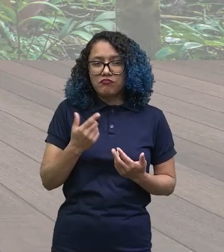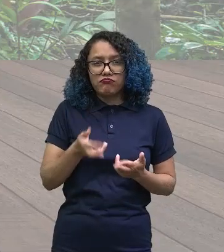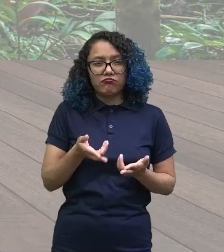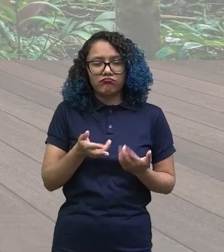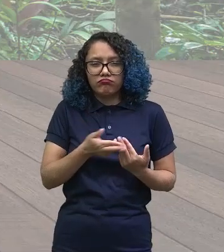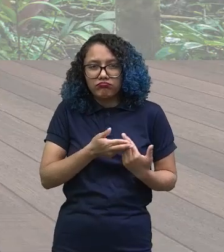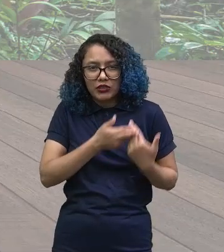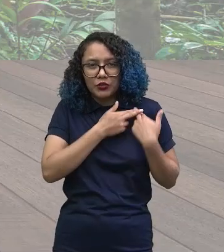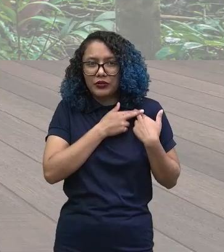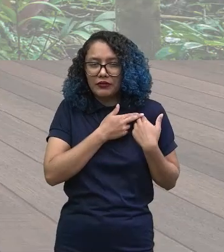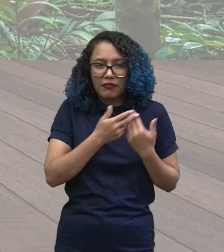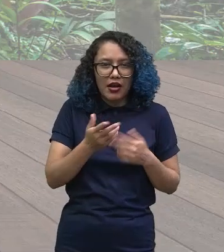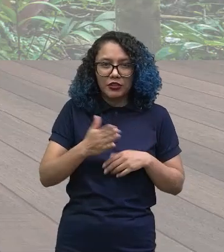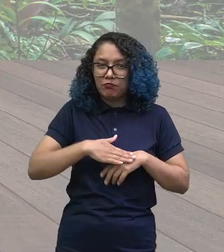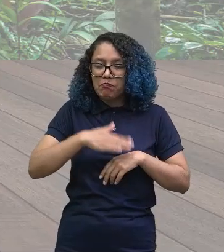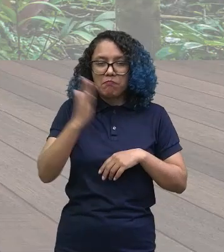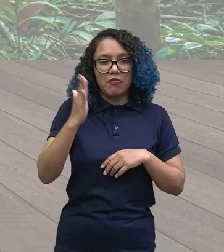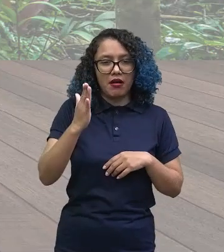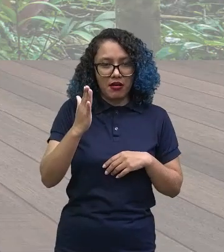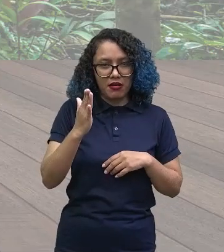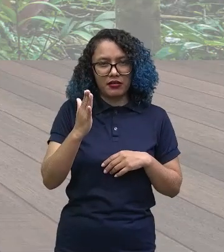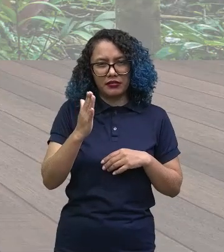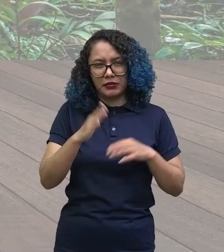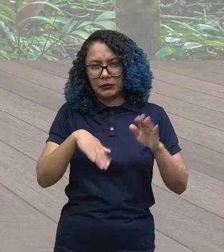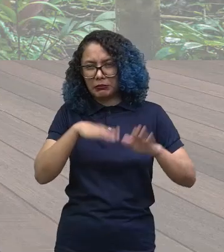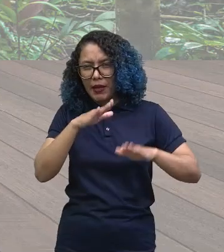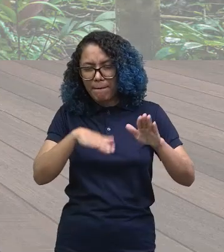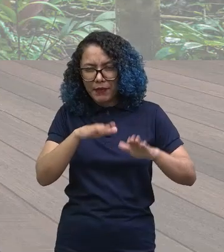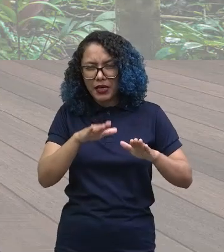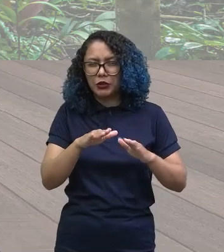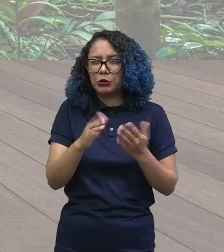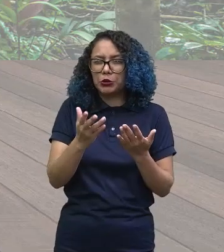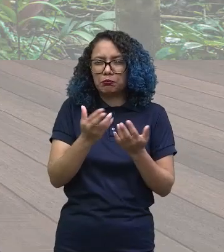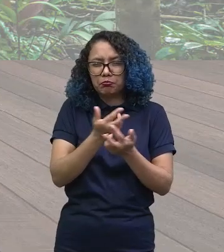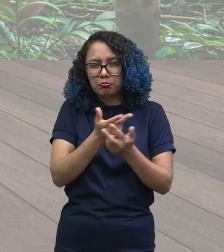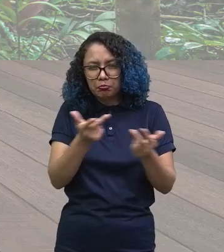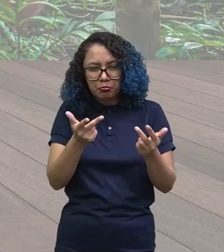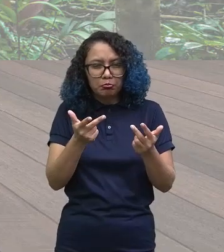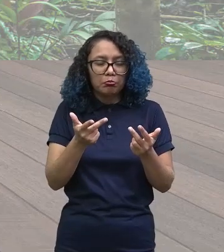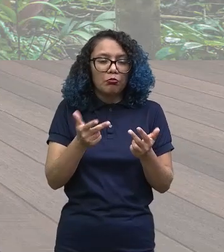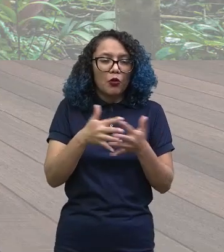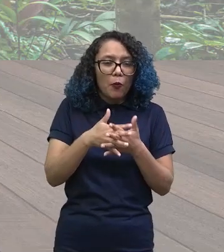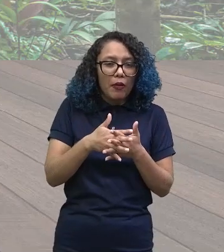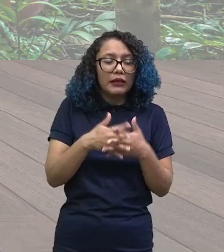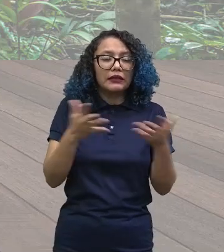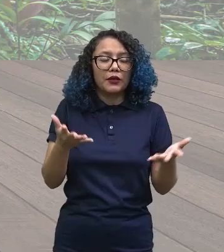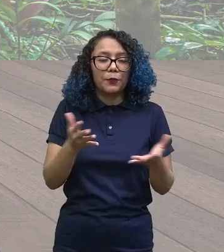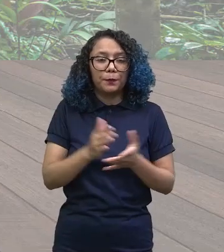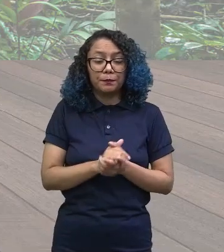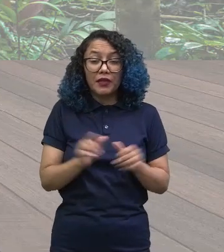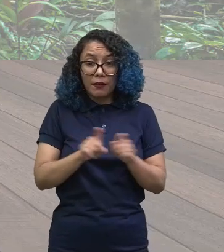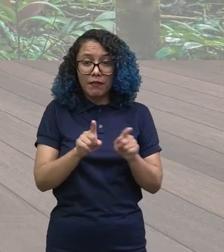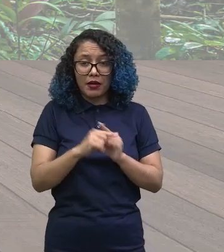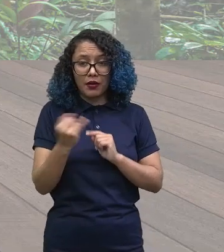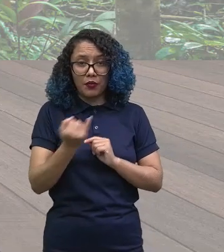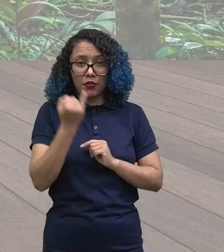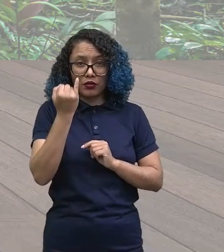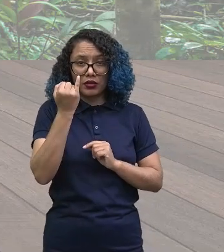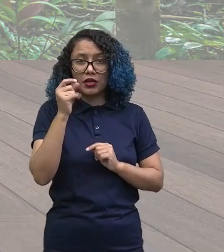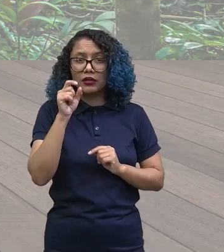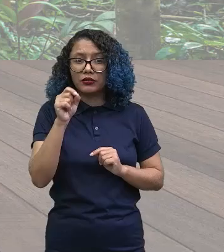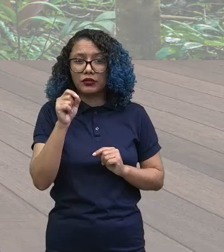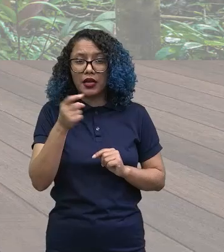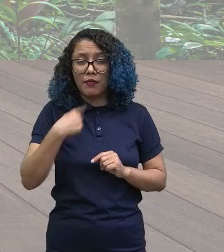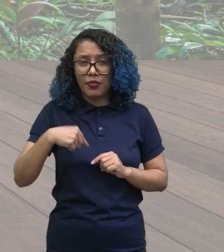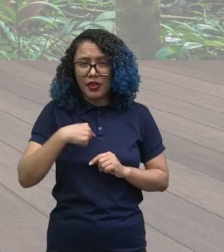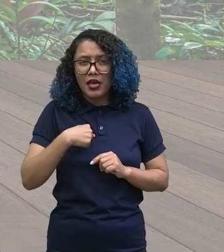com relação às suas aplicações. Eu acho que é interessante citar aí para os nossos estudantes que nós temos hábitos